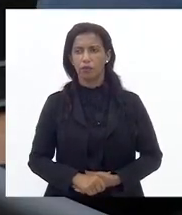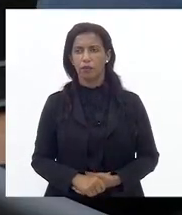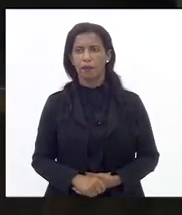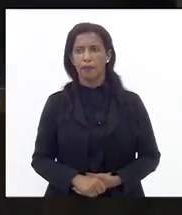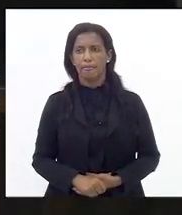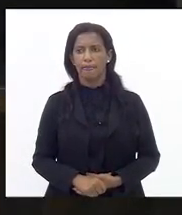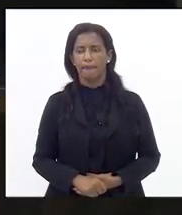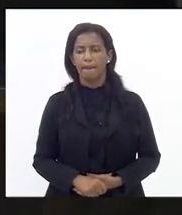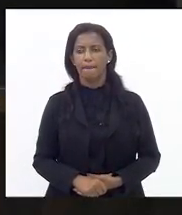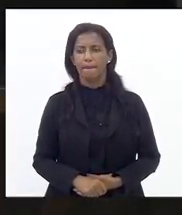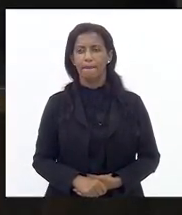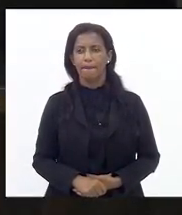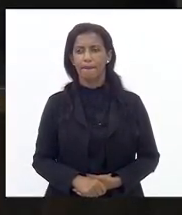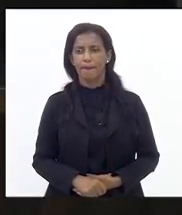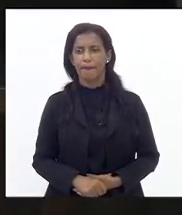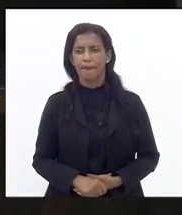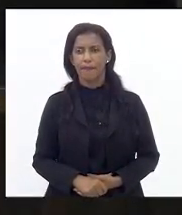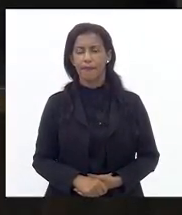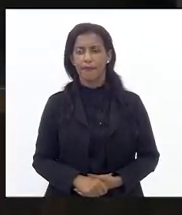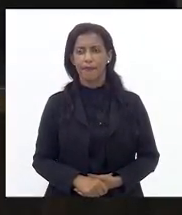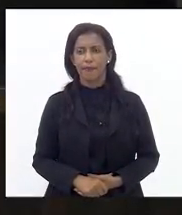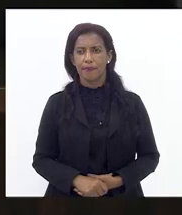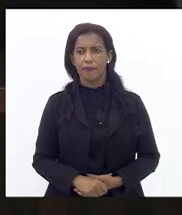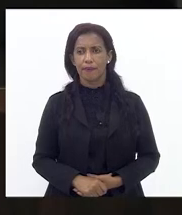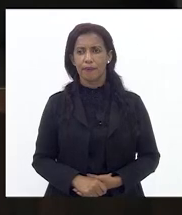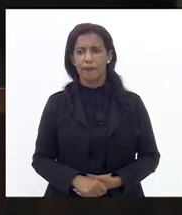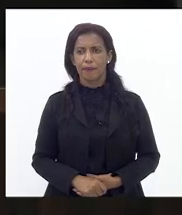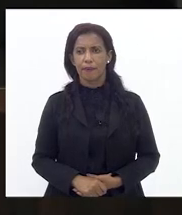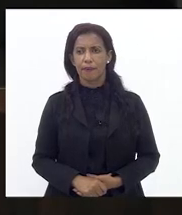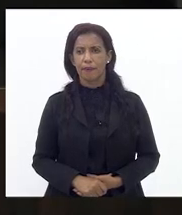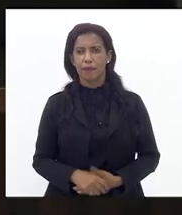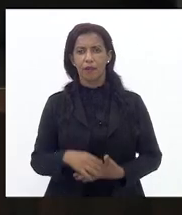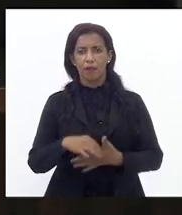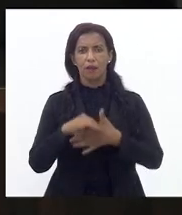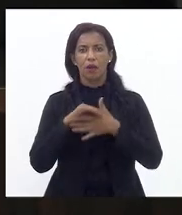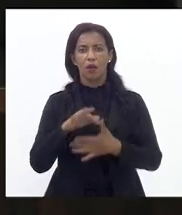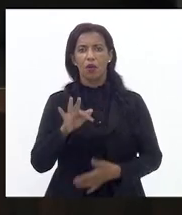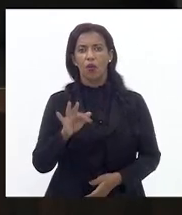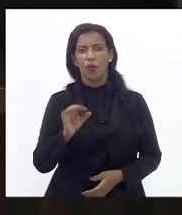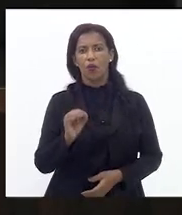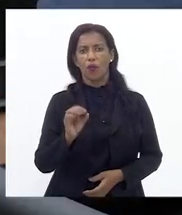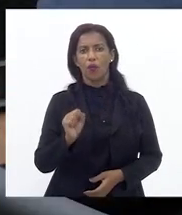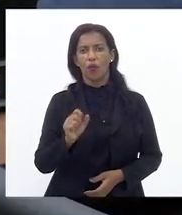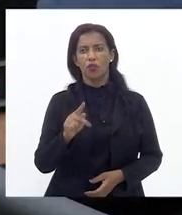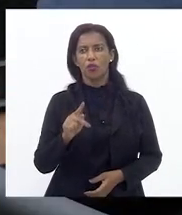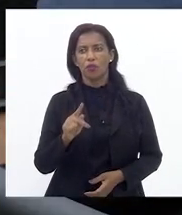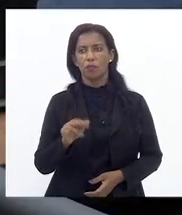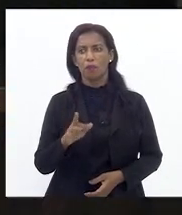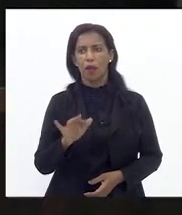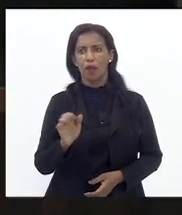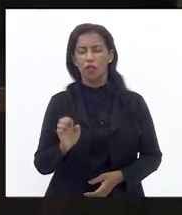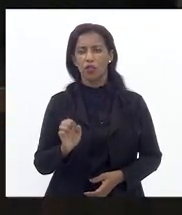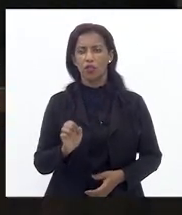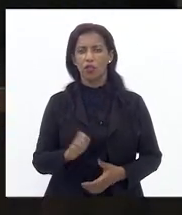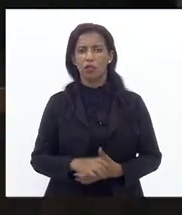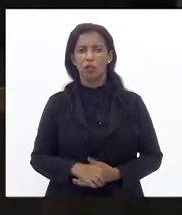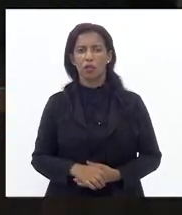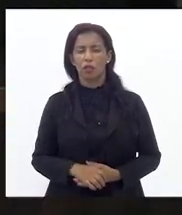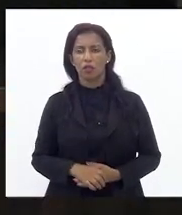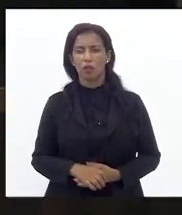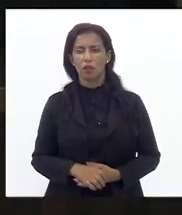Oi tio Roberto Carlos representante dos pés e não estando